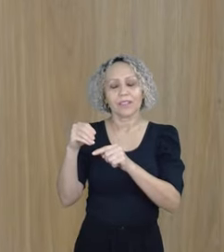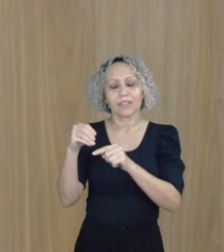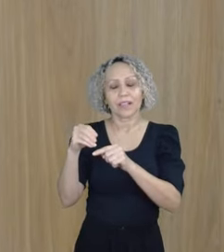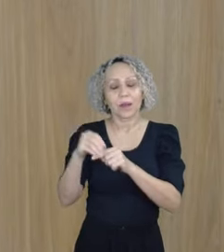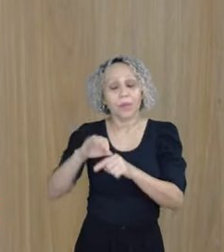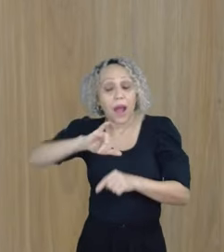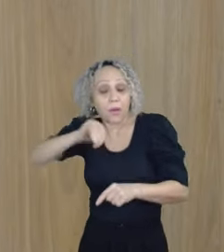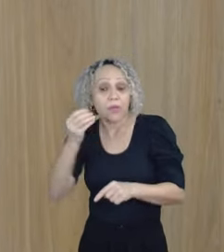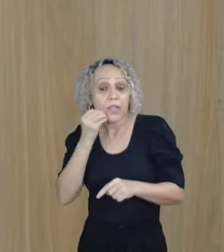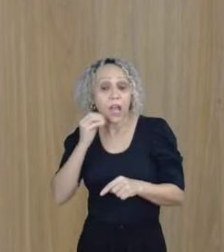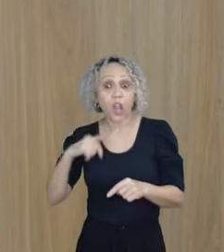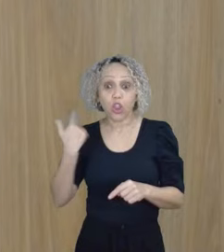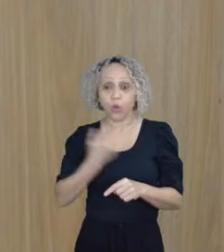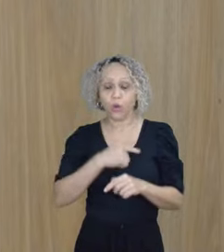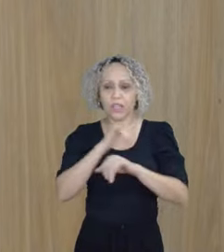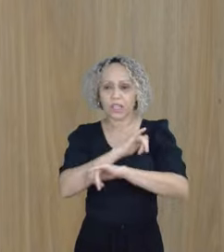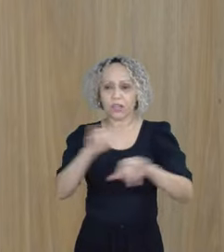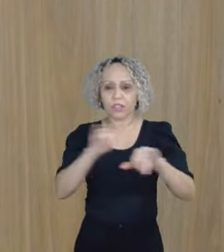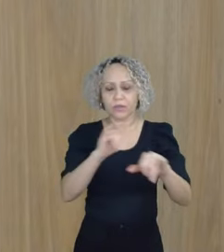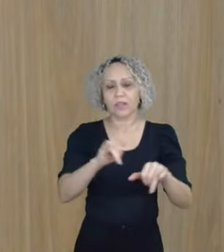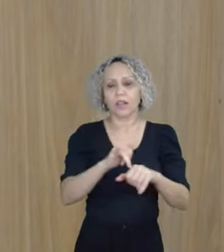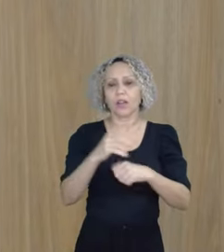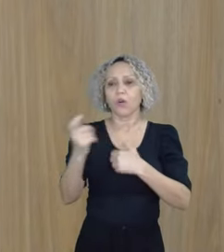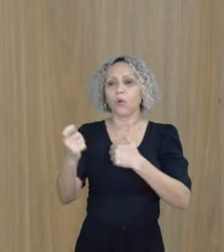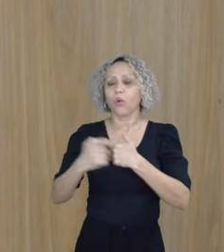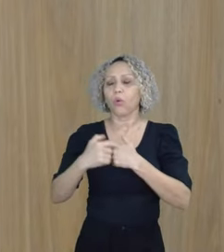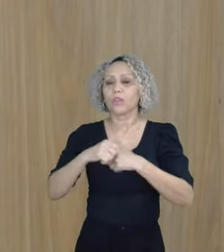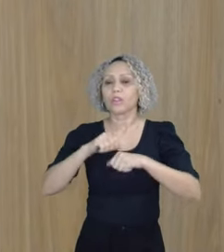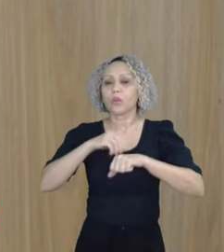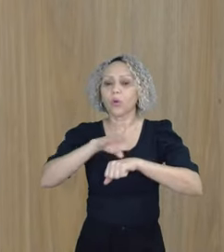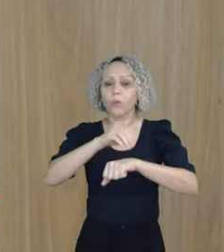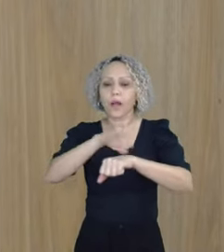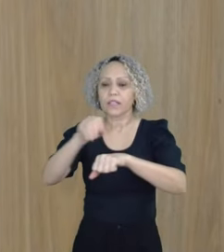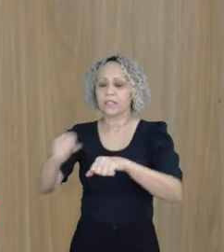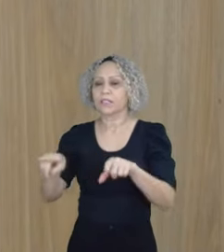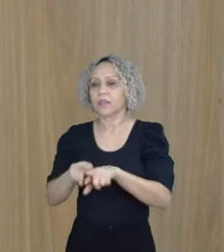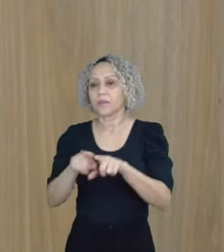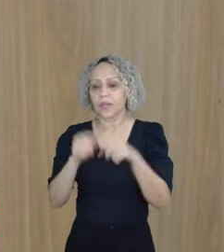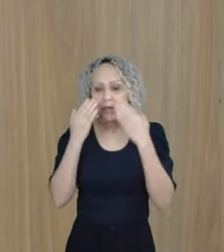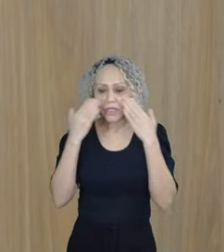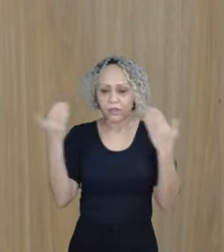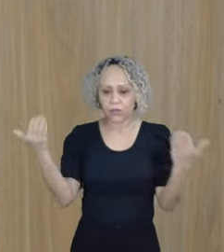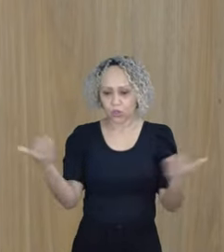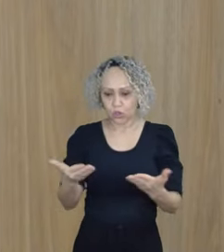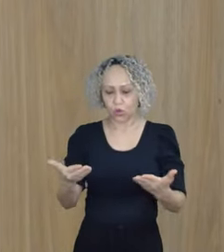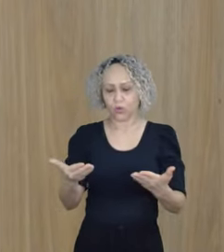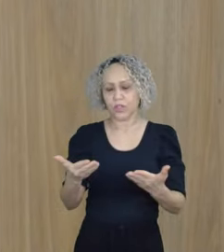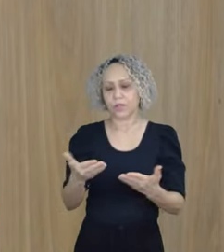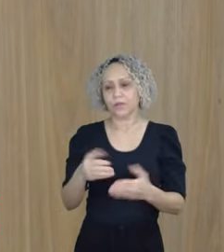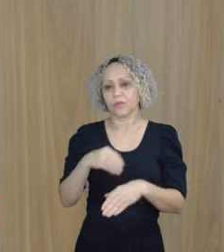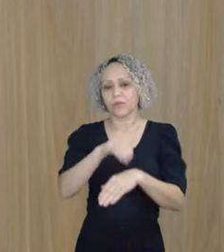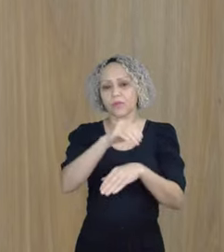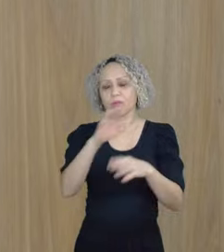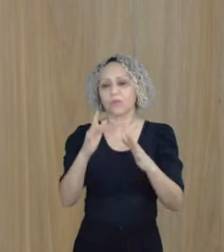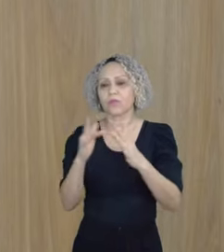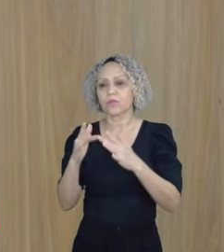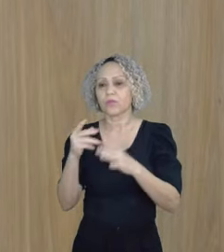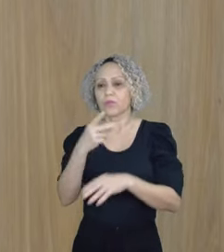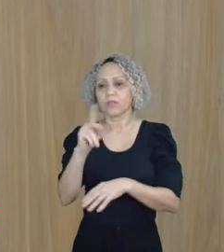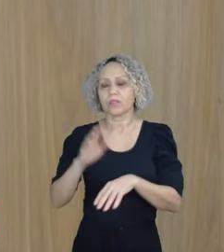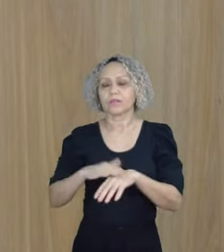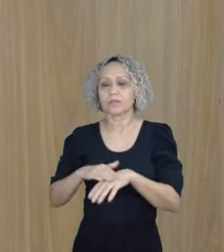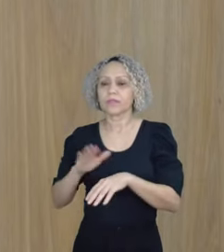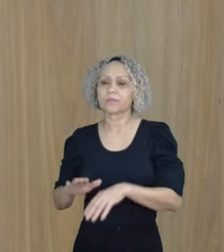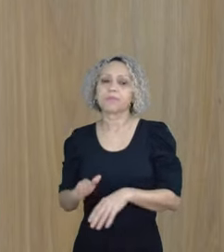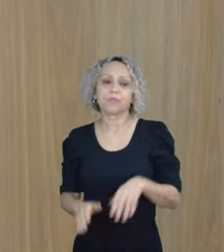nossas transmissões. Curta e compartilhe também a edição de hoje do Jornal PT Brasil com os seus contatos. Eu vou começar chamando aqui o